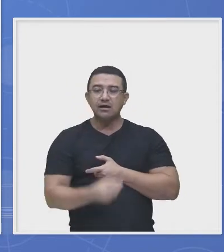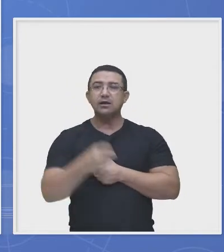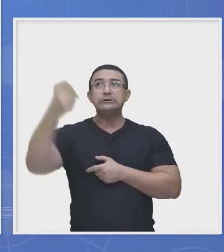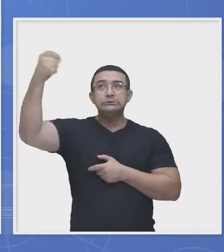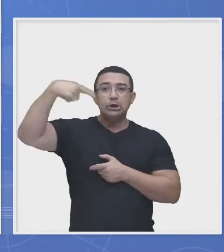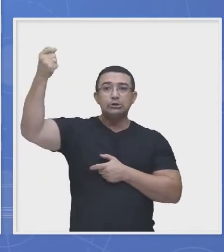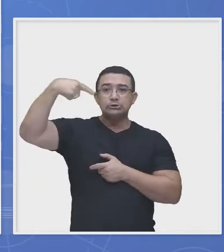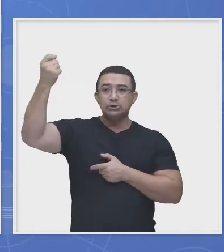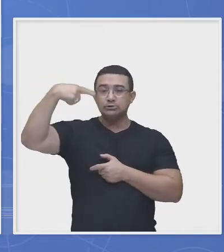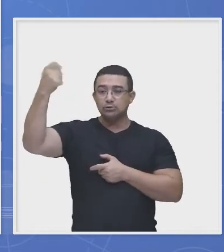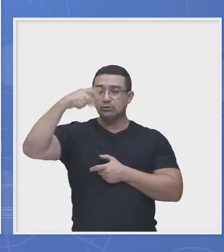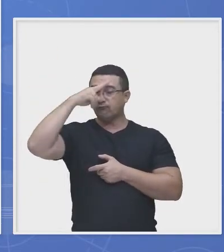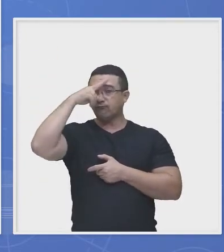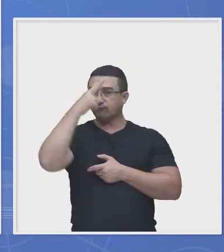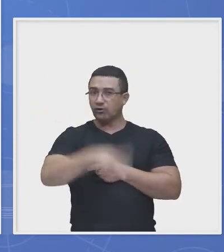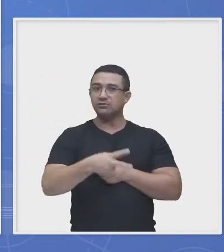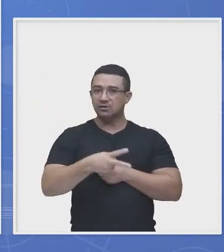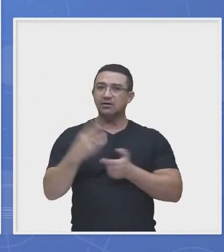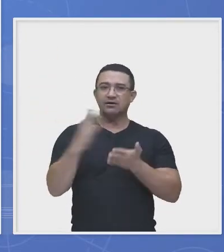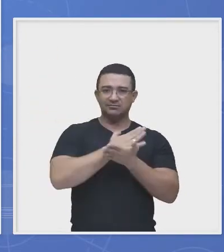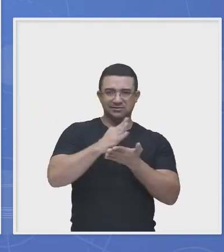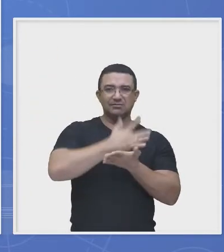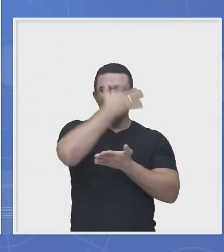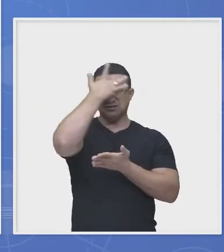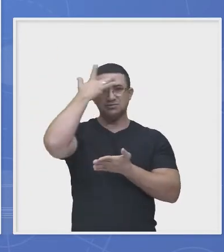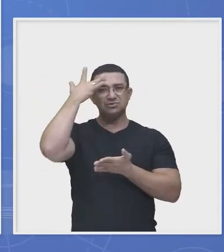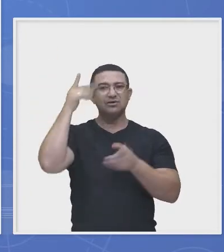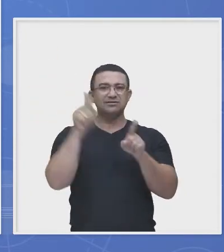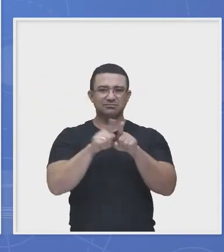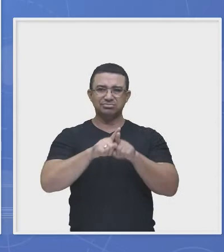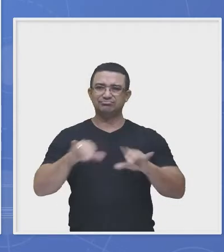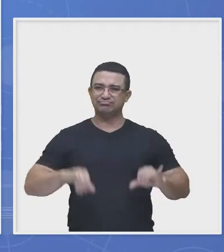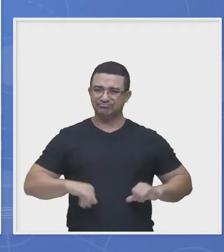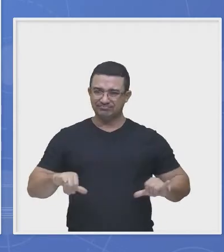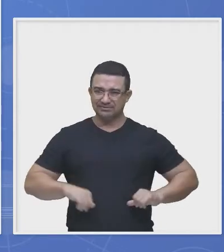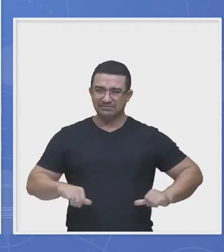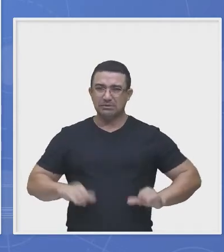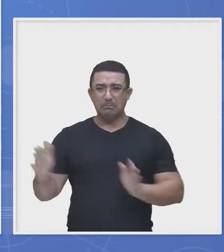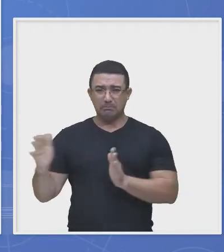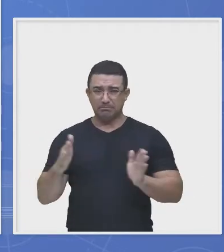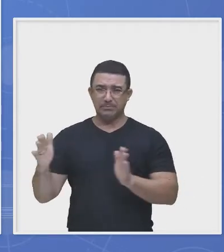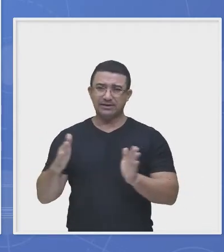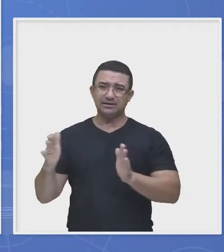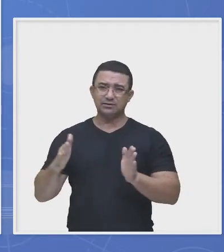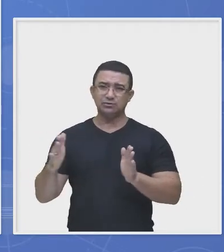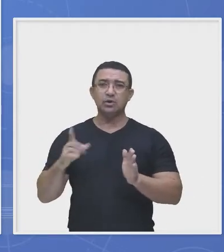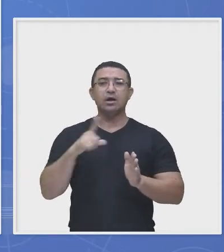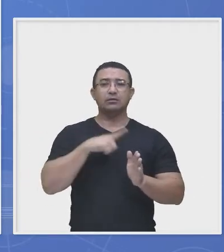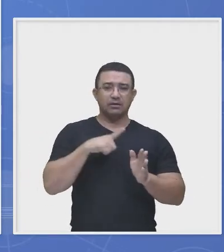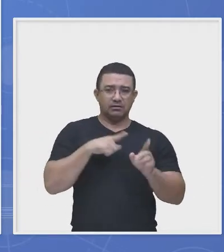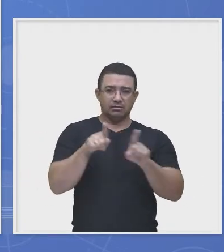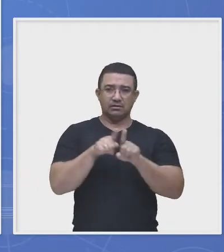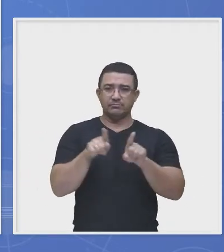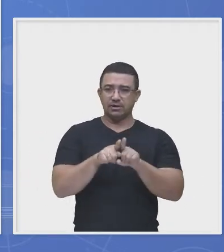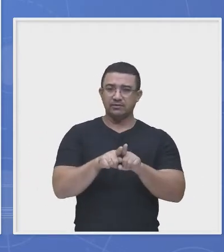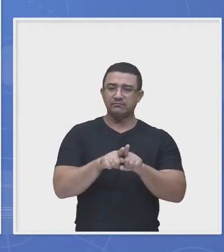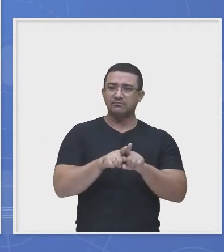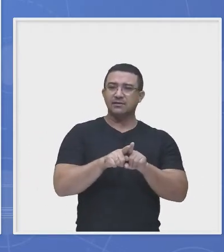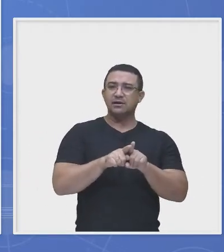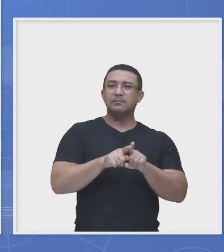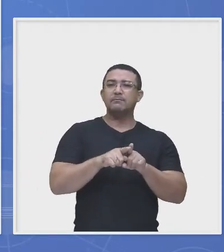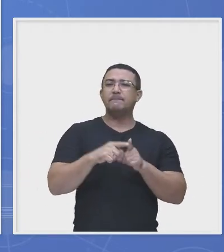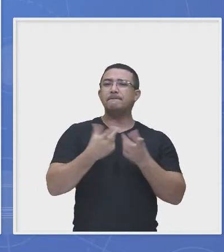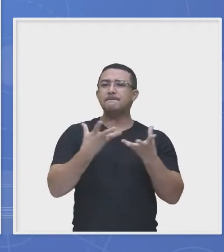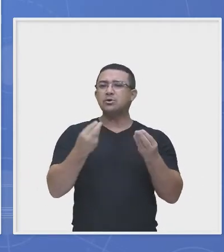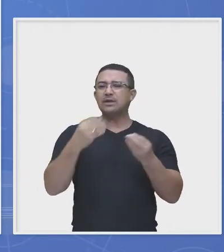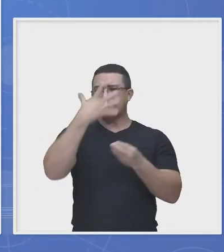aí uma tragédia na vida de muitas pessoas nesse período. Então, nesse período aí, nós vamos ter também a saída de muitos